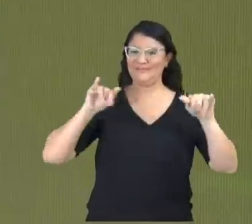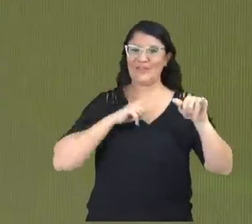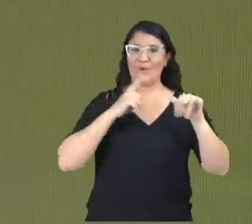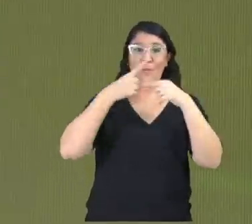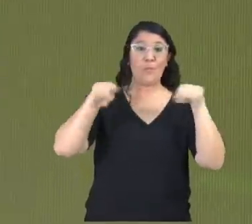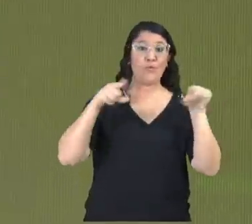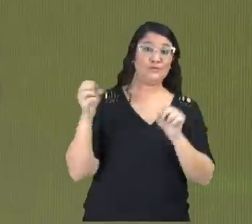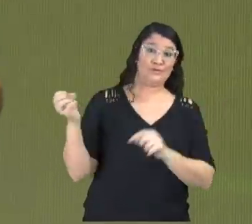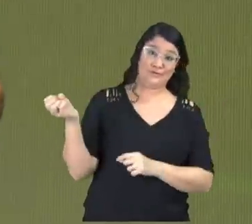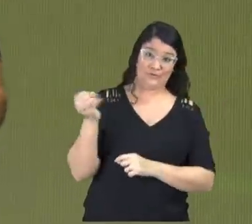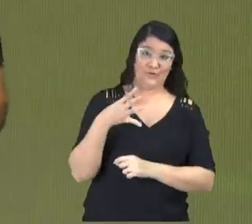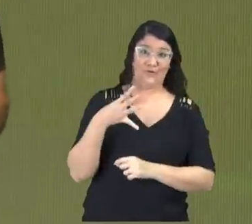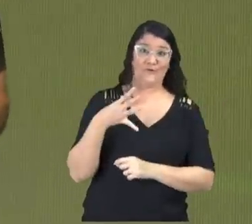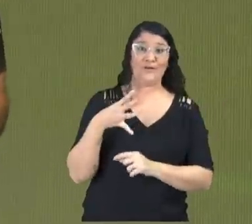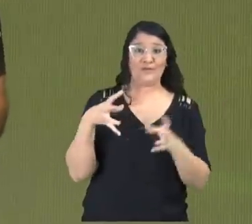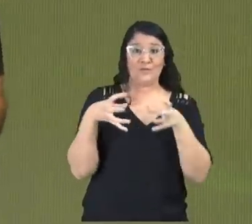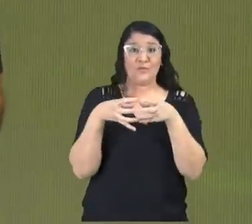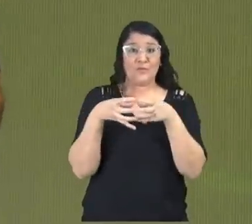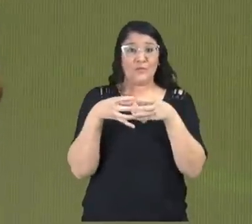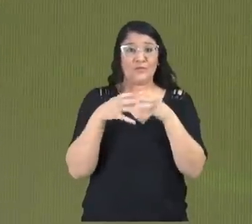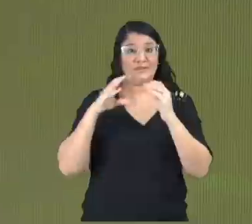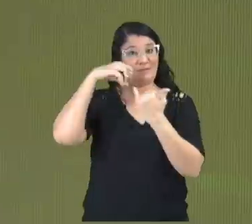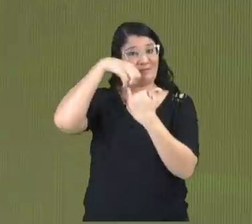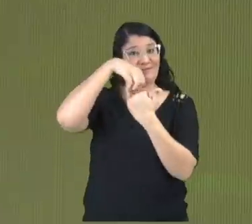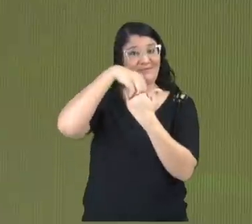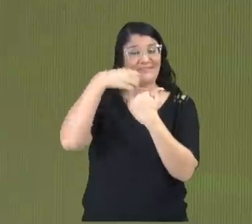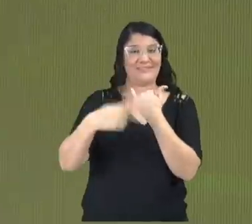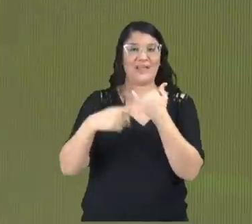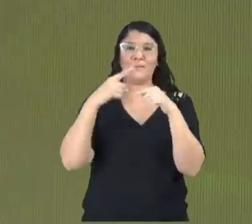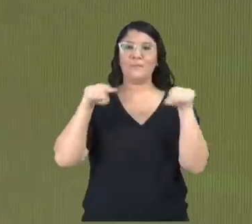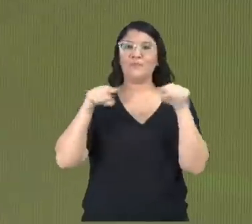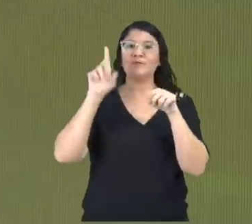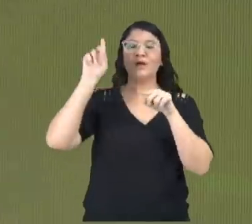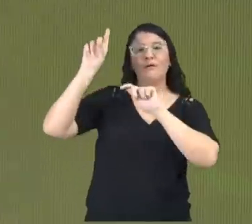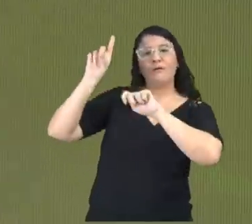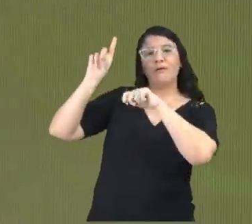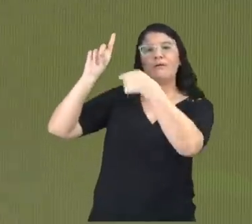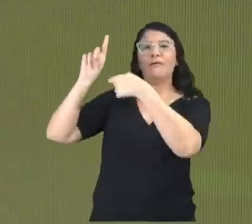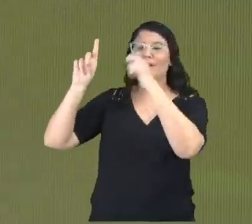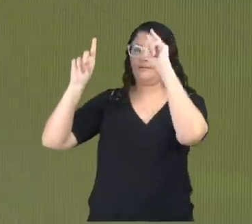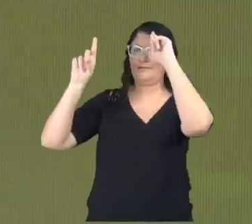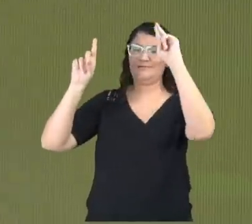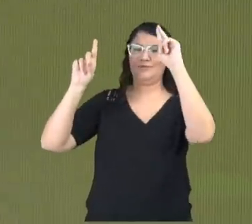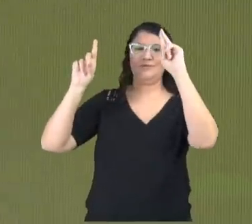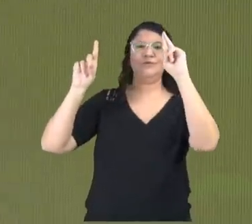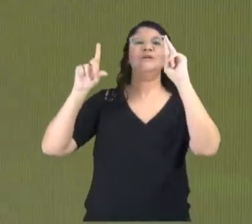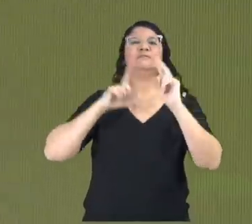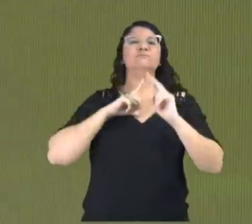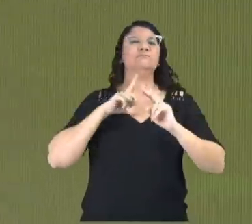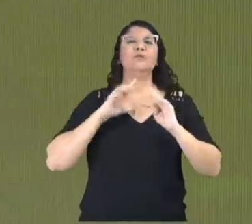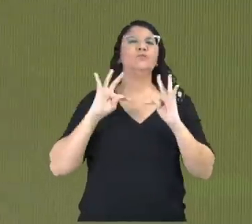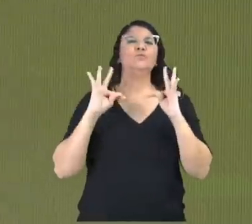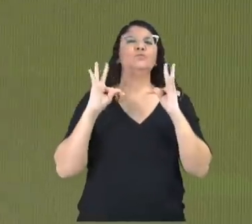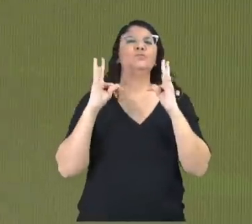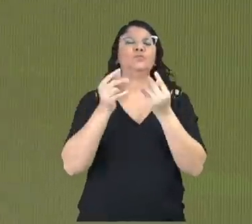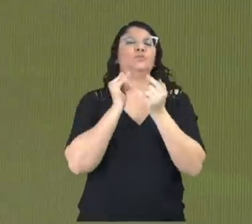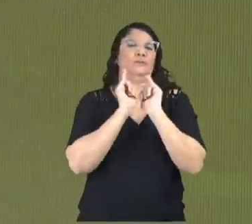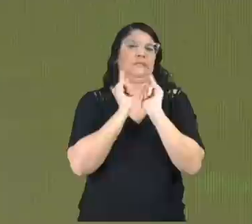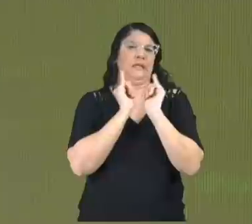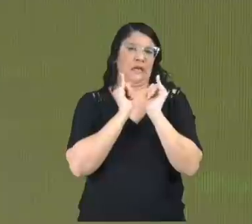da comunidade, que é o single, a música Ele é o Senhor, que está em todas as plataformas, em